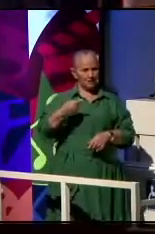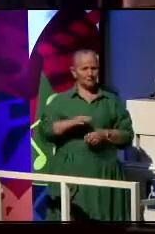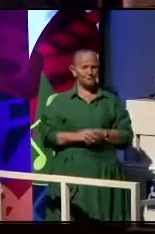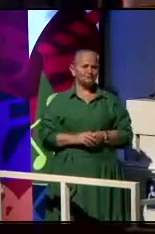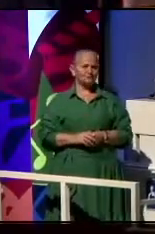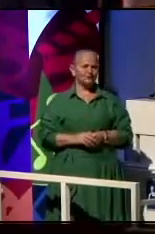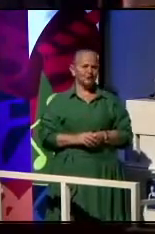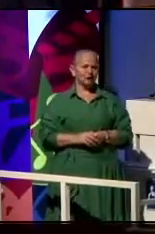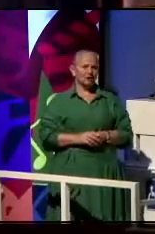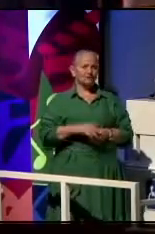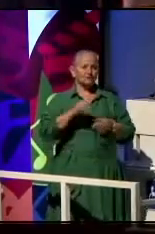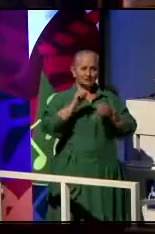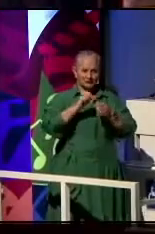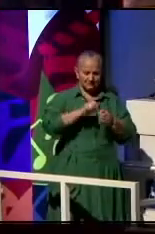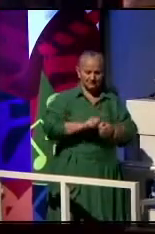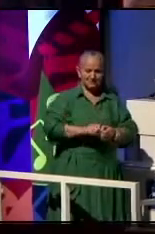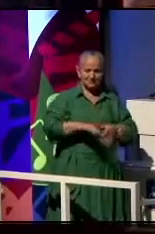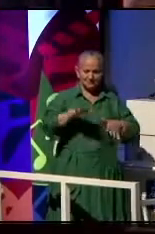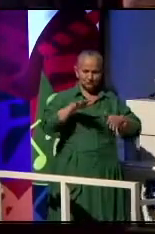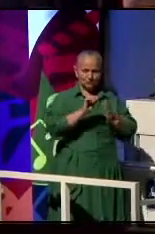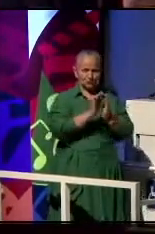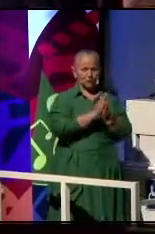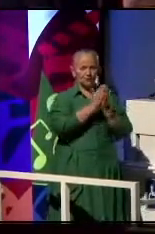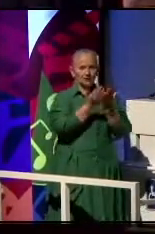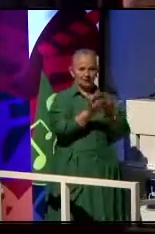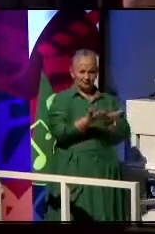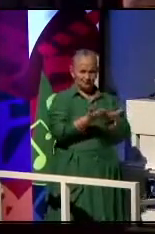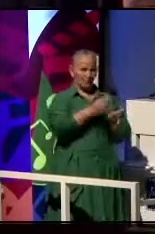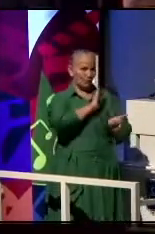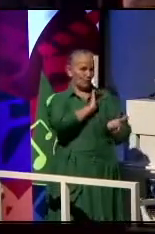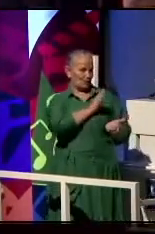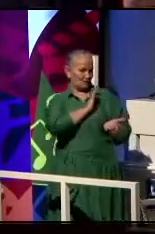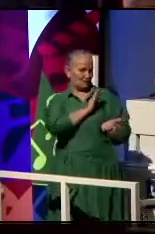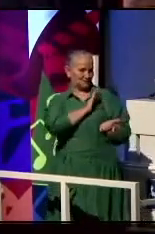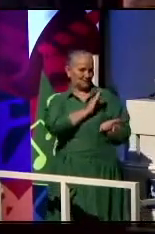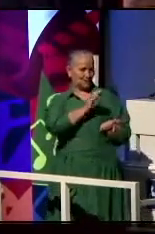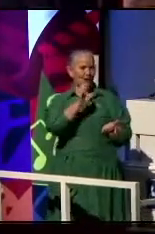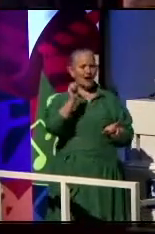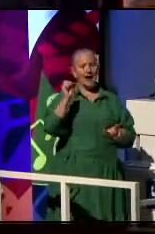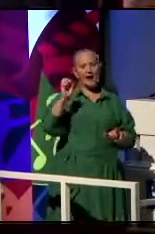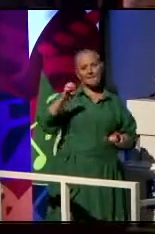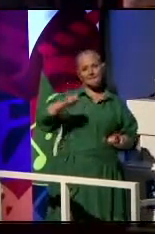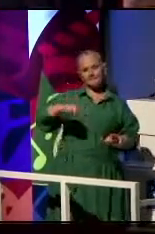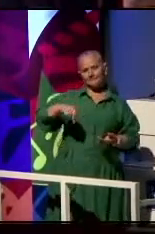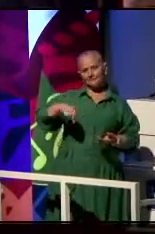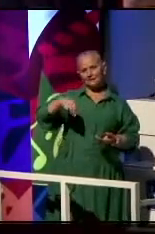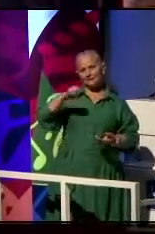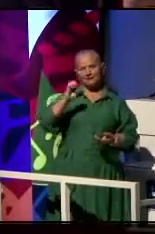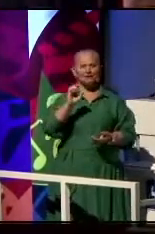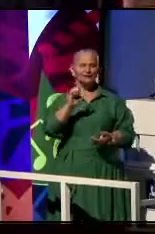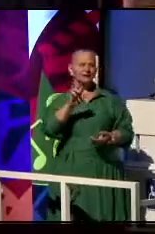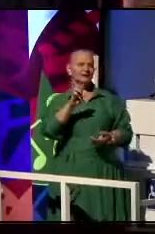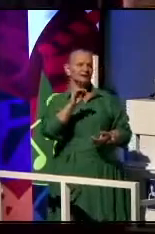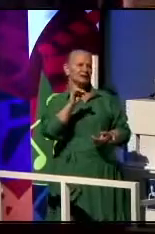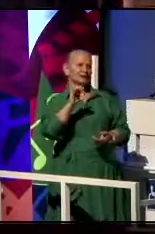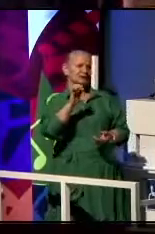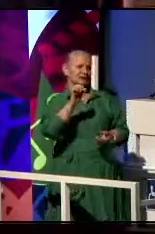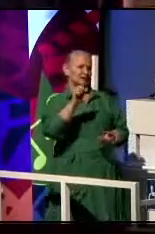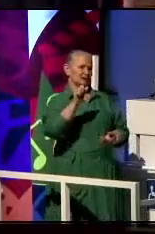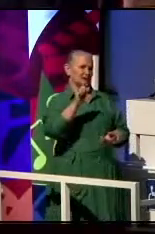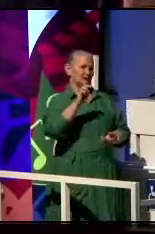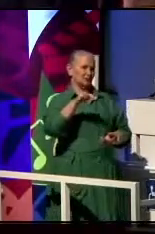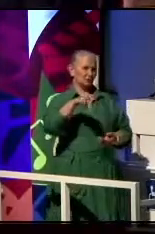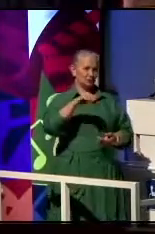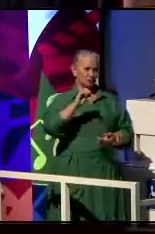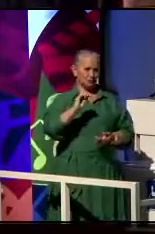produção do livro Coração Americano, bastidores do álbum Clube de Esquina, que já está em